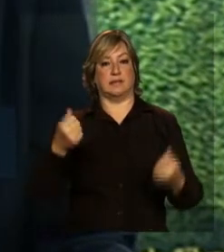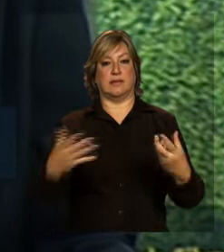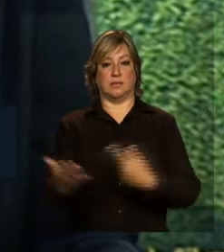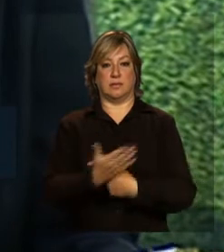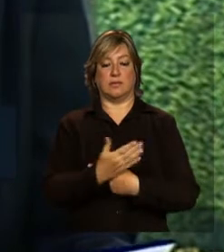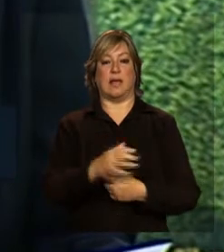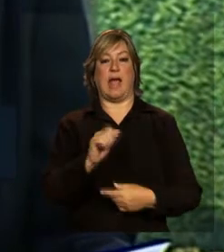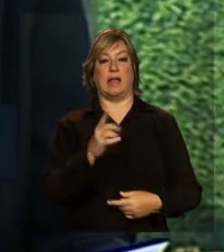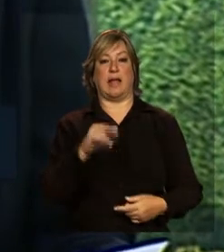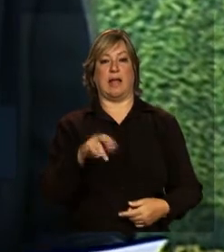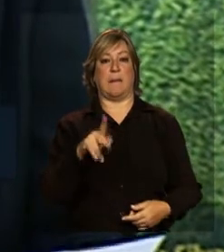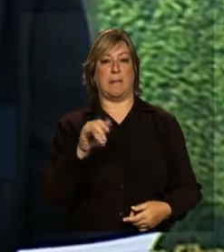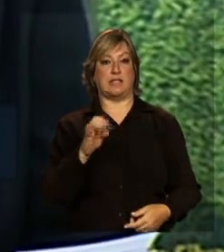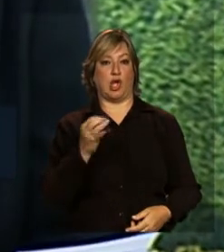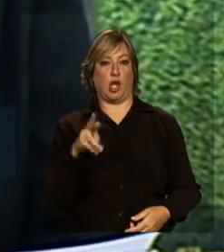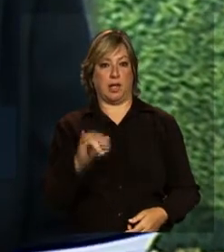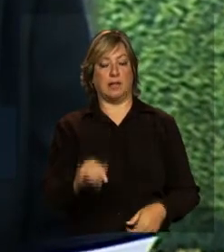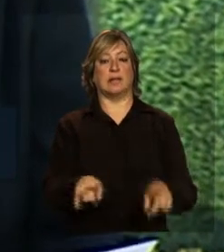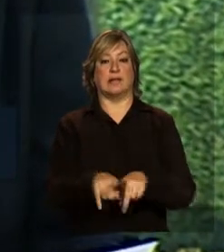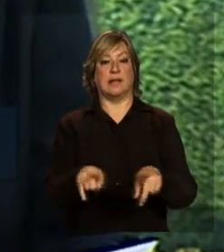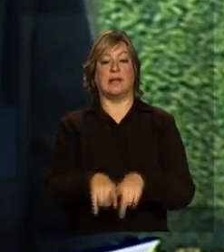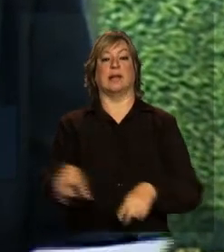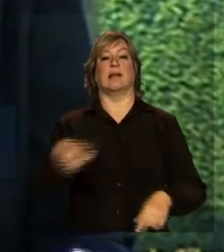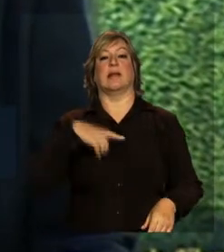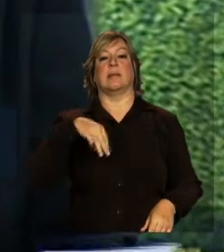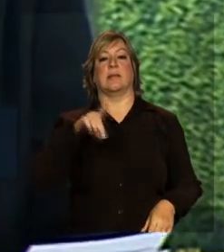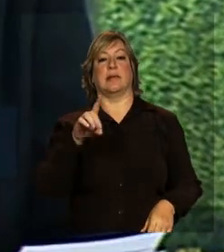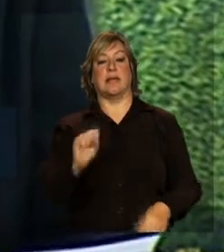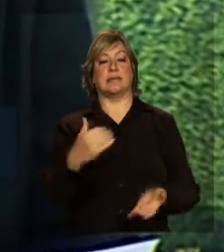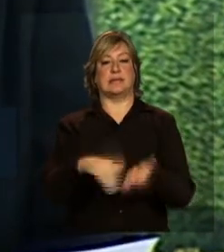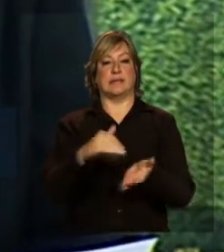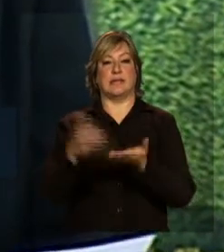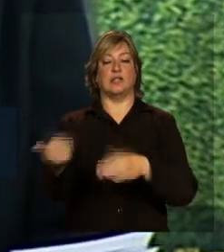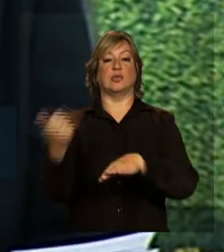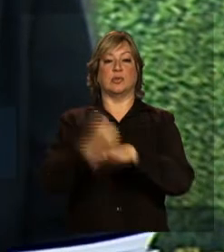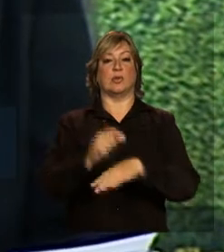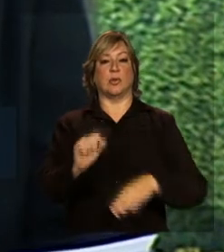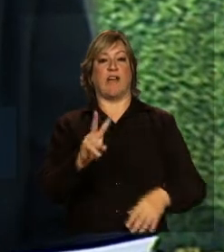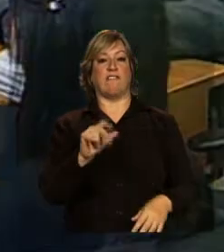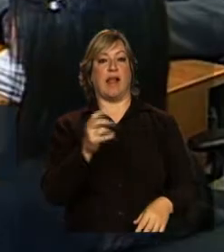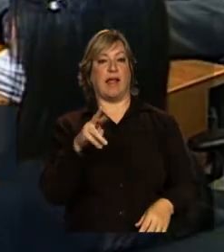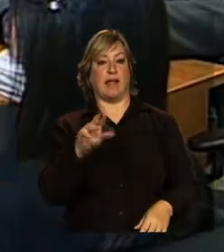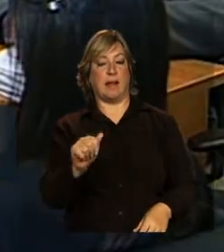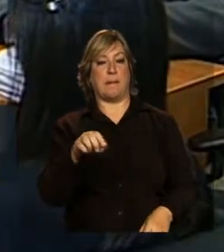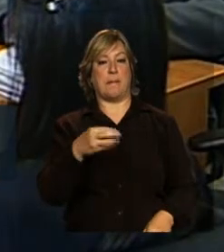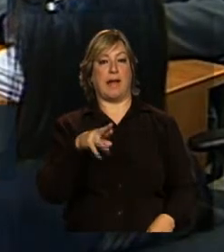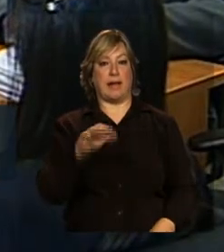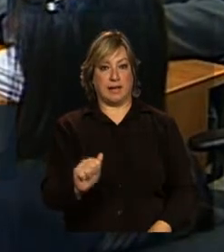Adriane Pastore, com a Secretaria Nacional de Assistência Social, a secretária substituta, que é a Valéria Maria